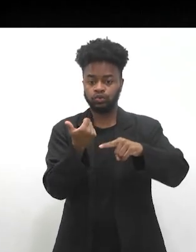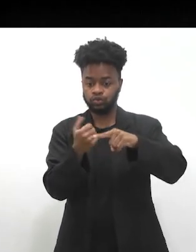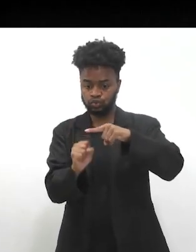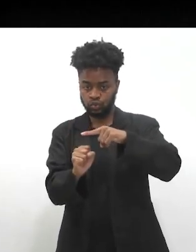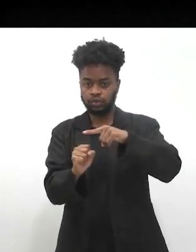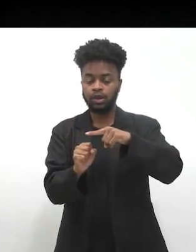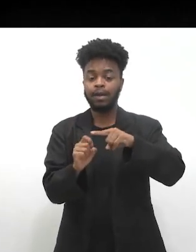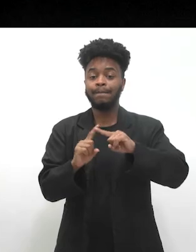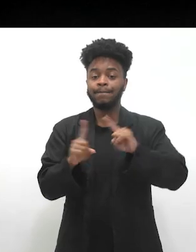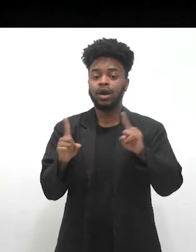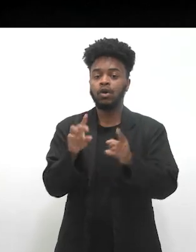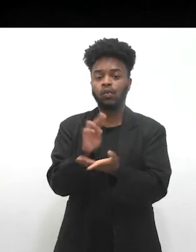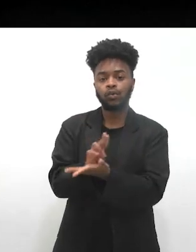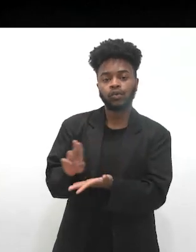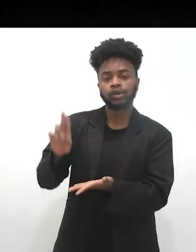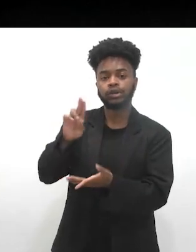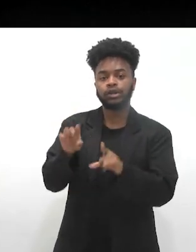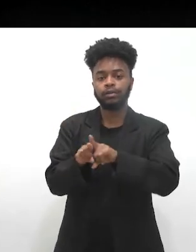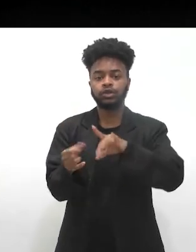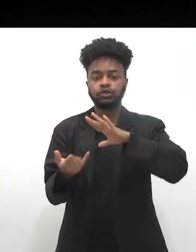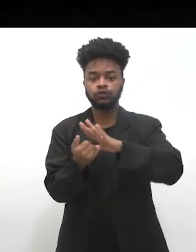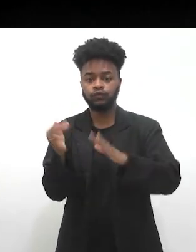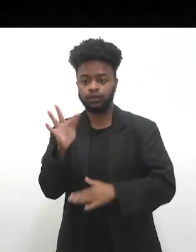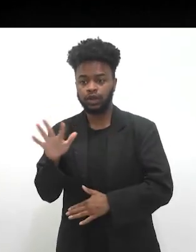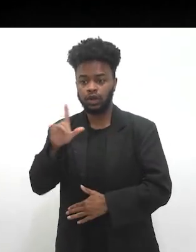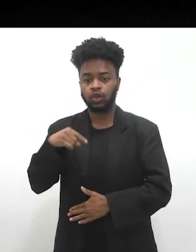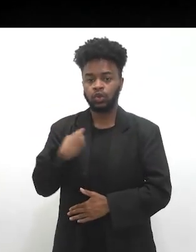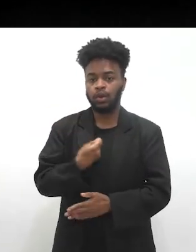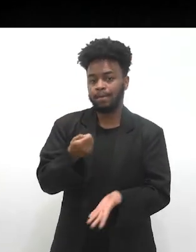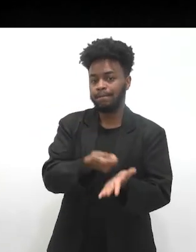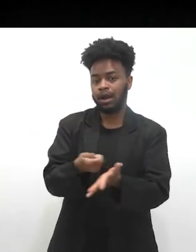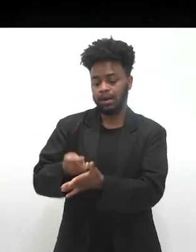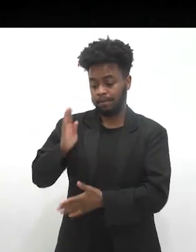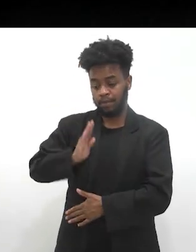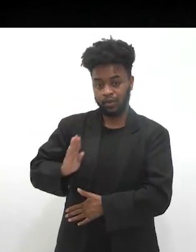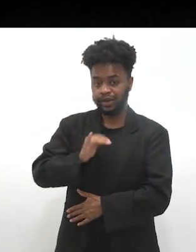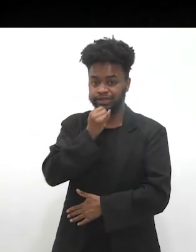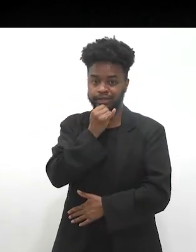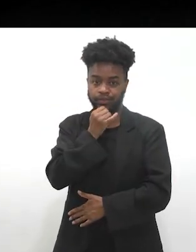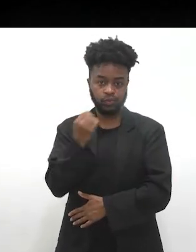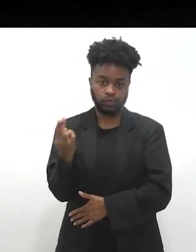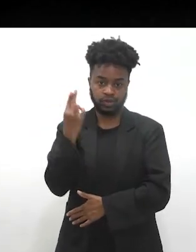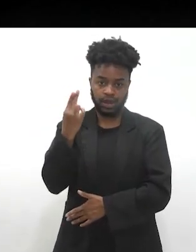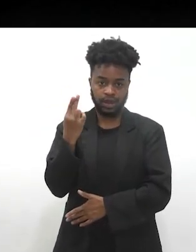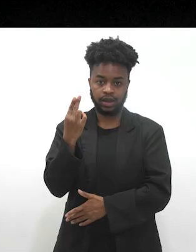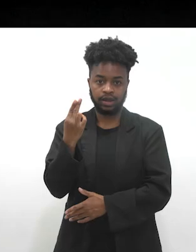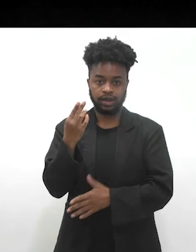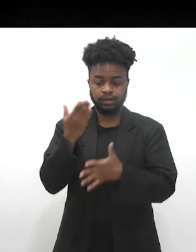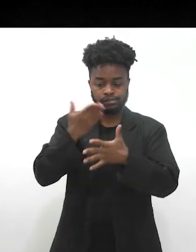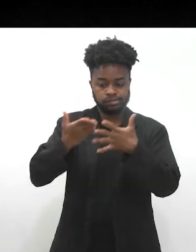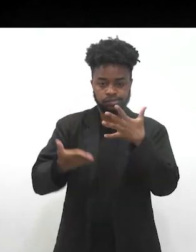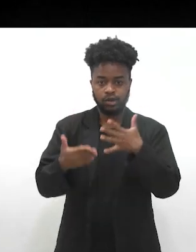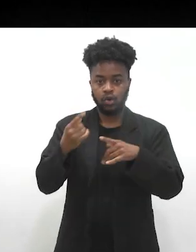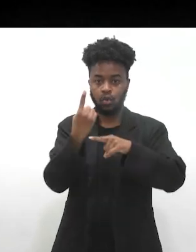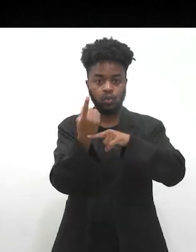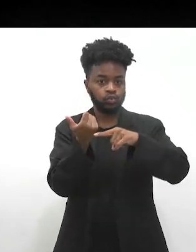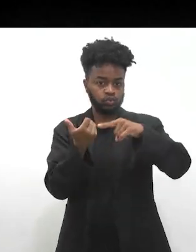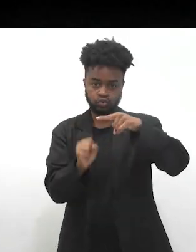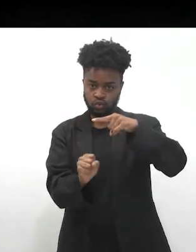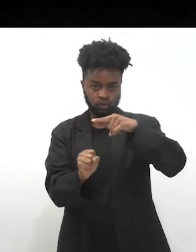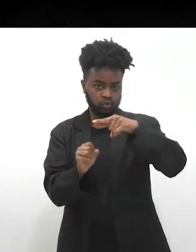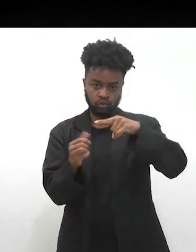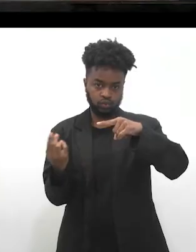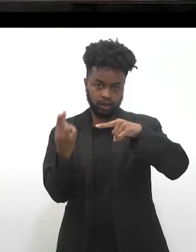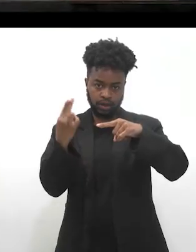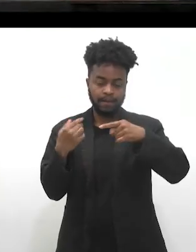de orçamento. E as universidades, os institutos federais, nós pagamos, por exemplo, bolsas que não dá para a gente dividir em 1/18. A